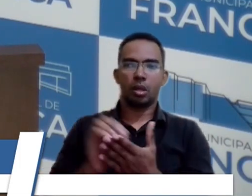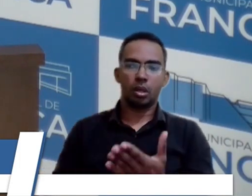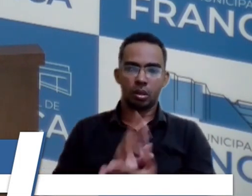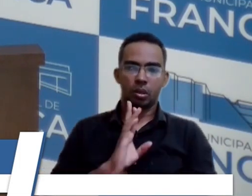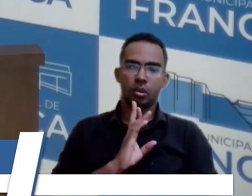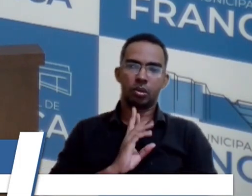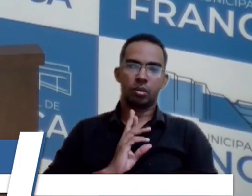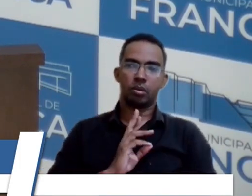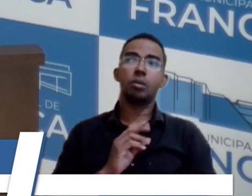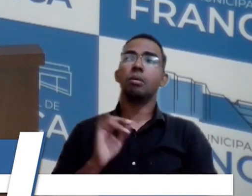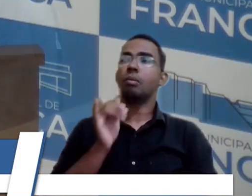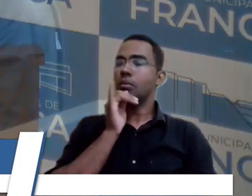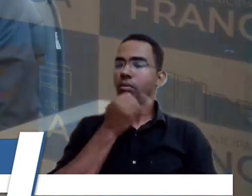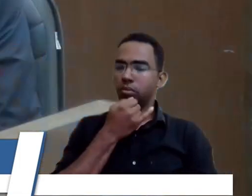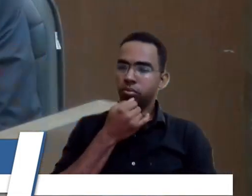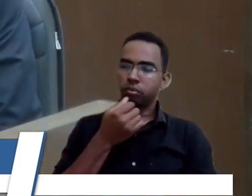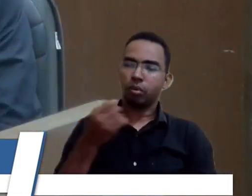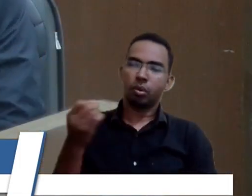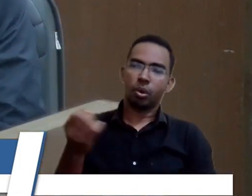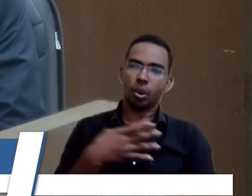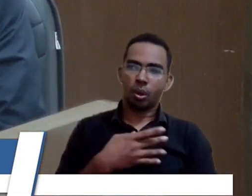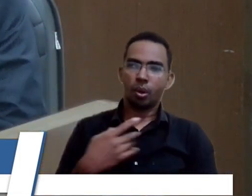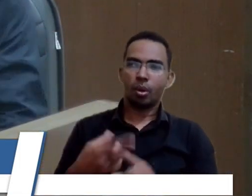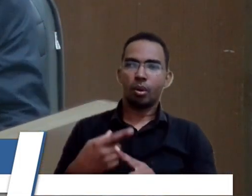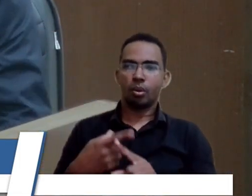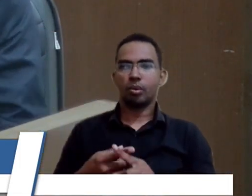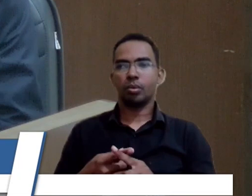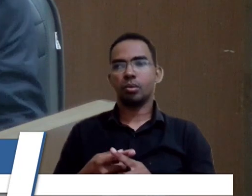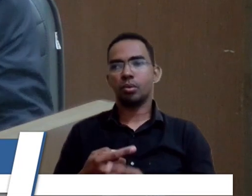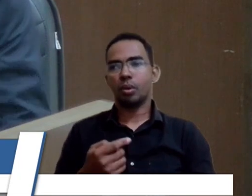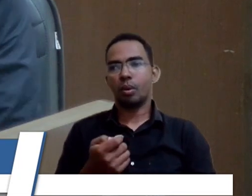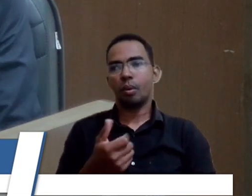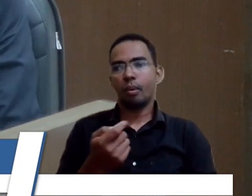frustração, né? Porque está no mesmo caso